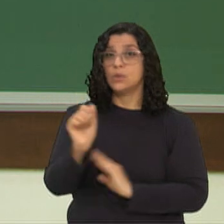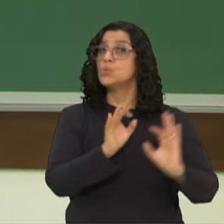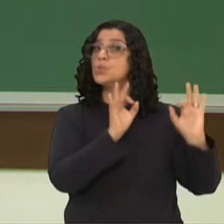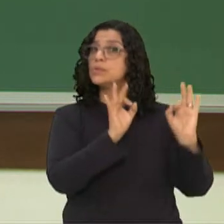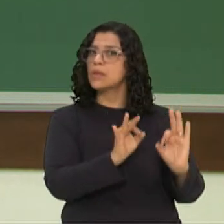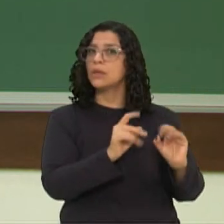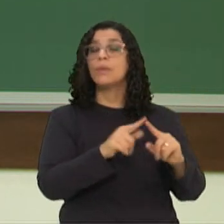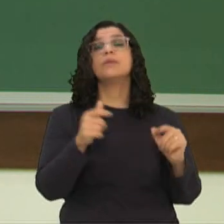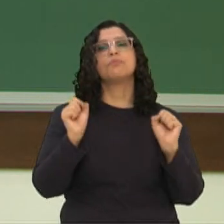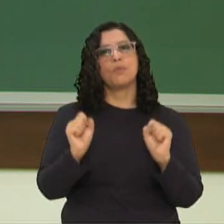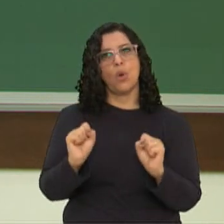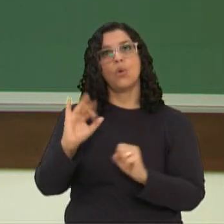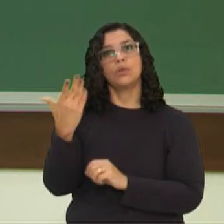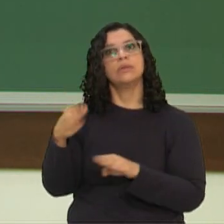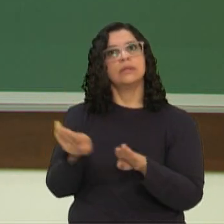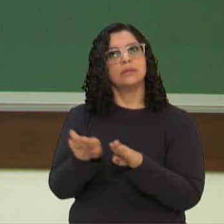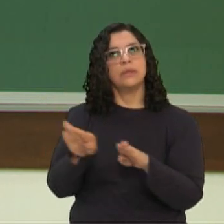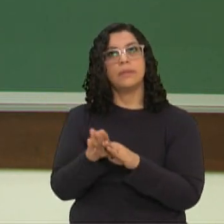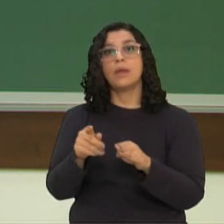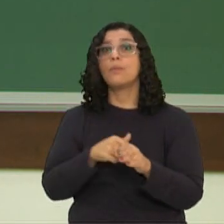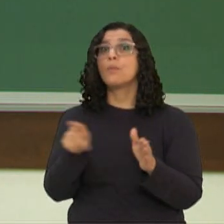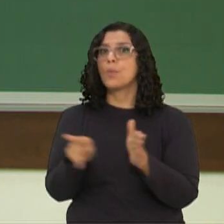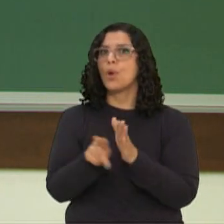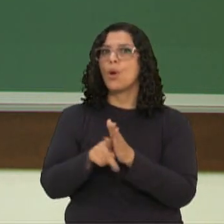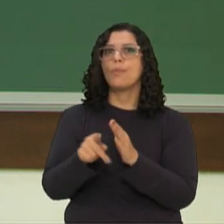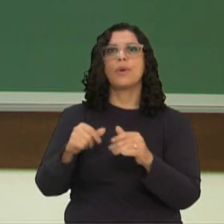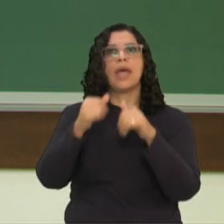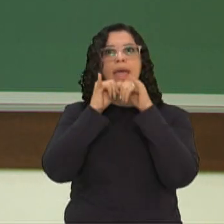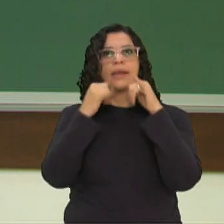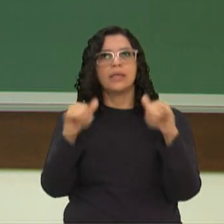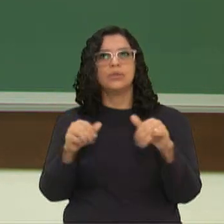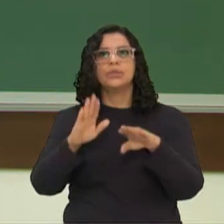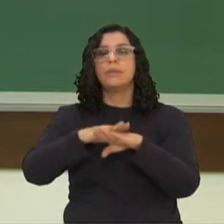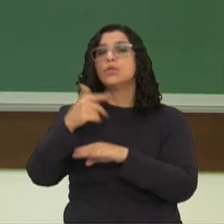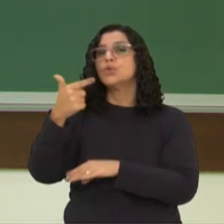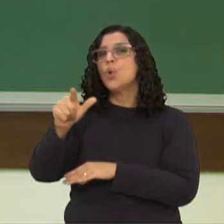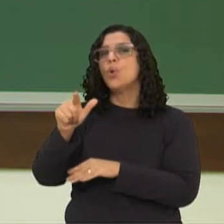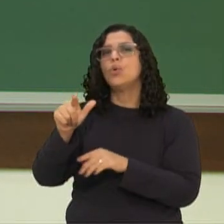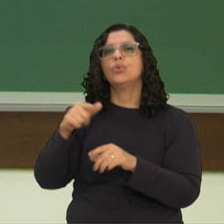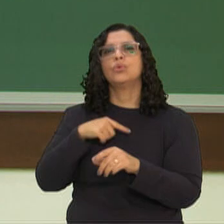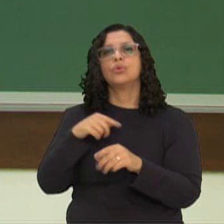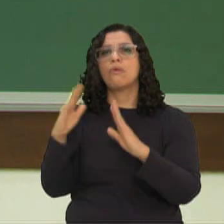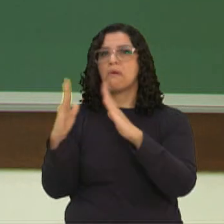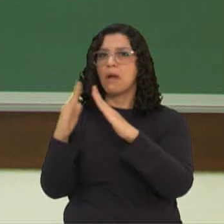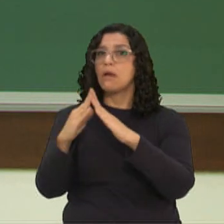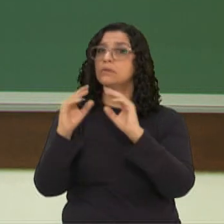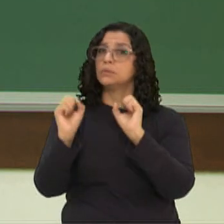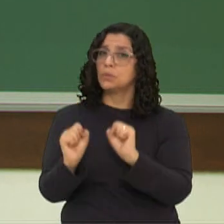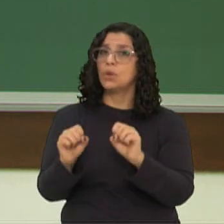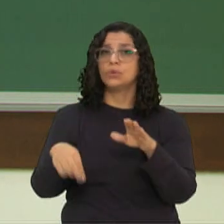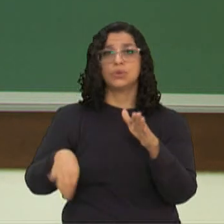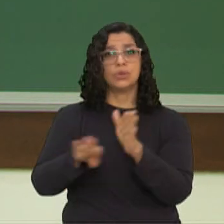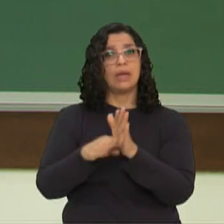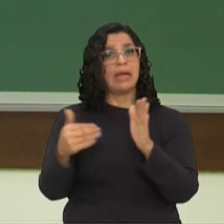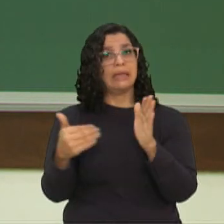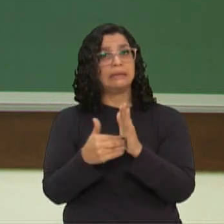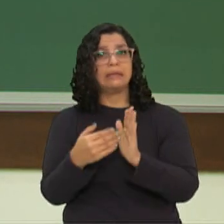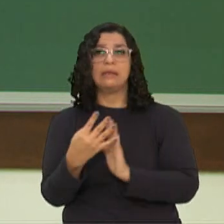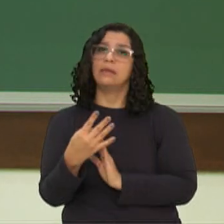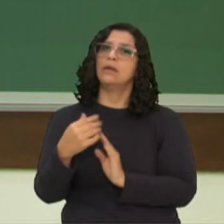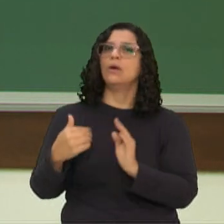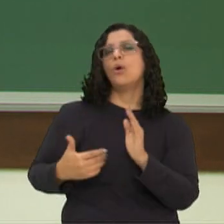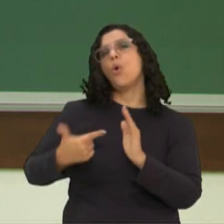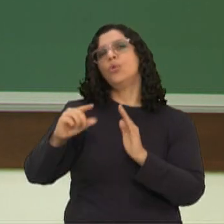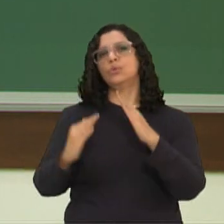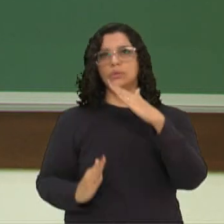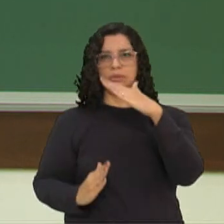mas pode acontecer que a projeção elétrica feita por uma outra residência chegue a outros